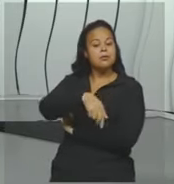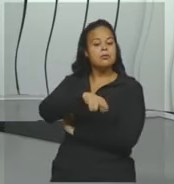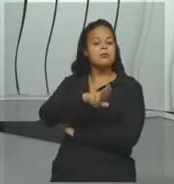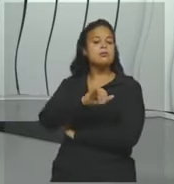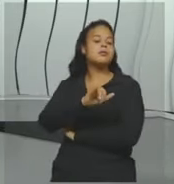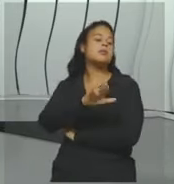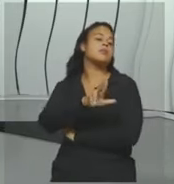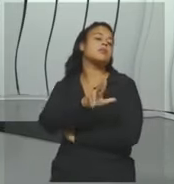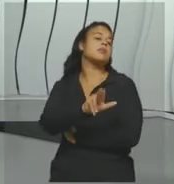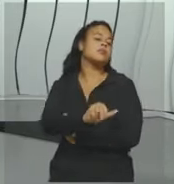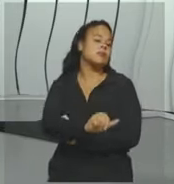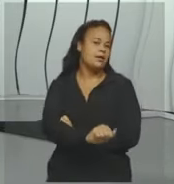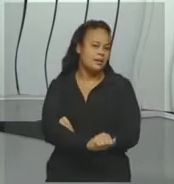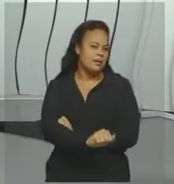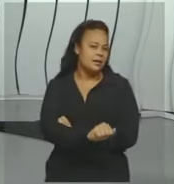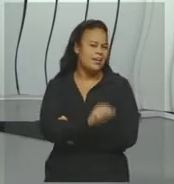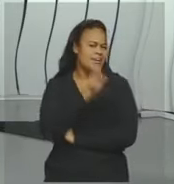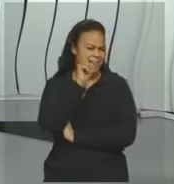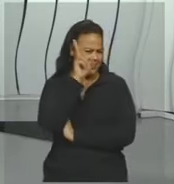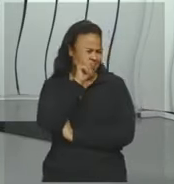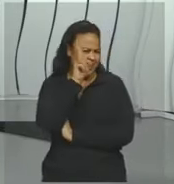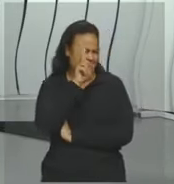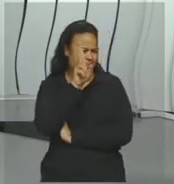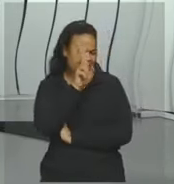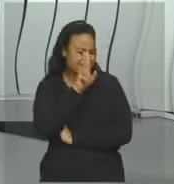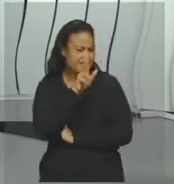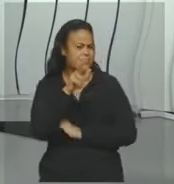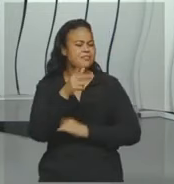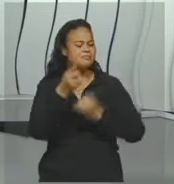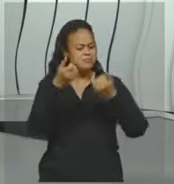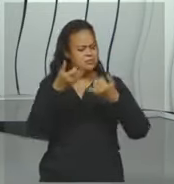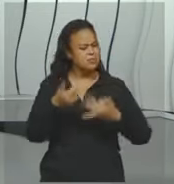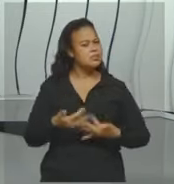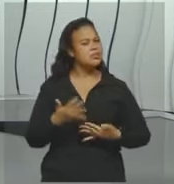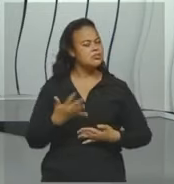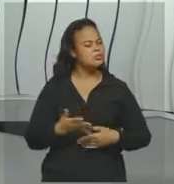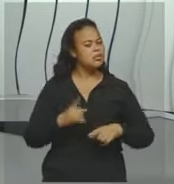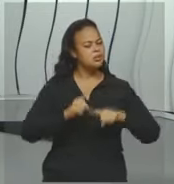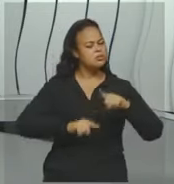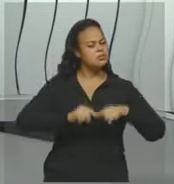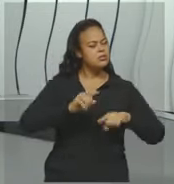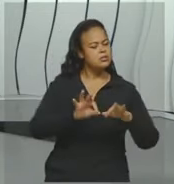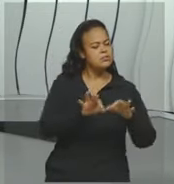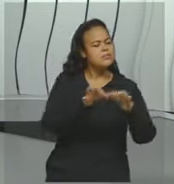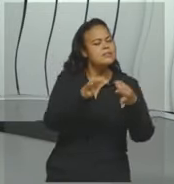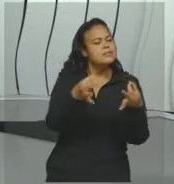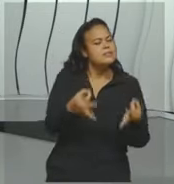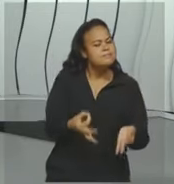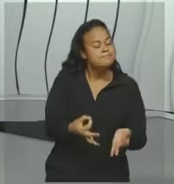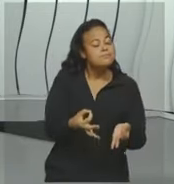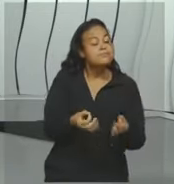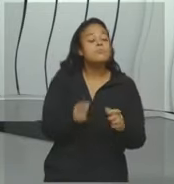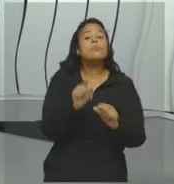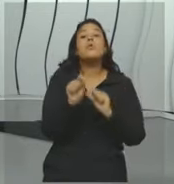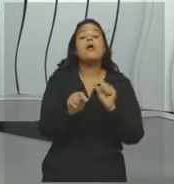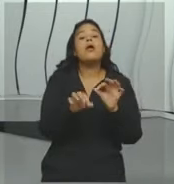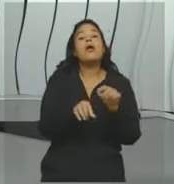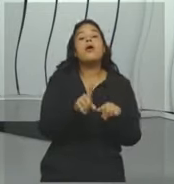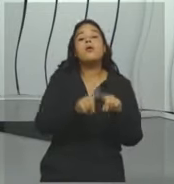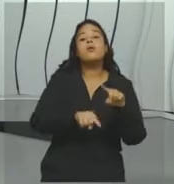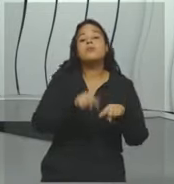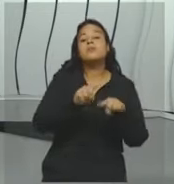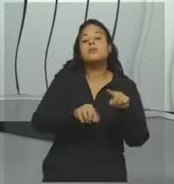falamos o conceito de máquinas simples, que vale a pena relembrar aqui, uma vez que estamos continuando esse assunto. O que são as máquinas simples? Olha